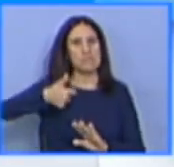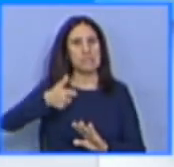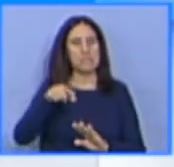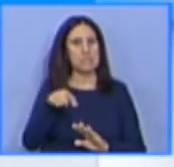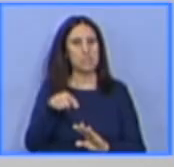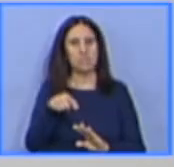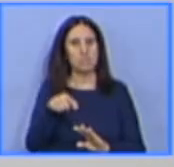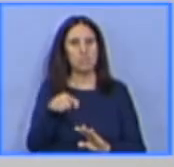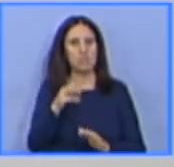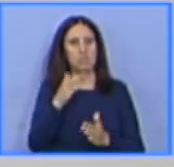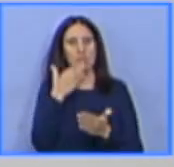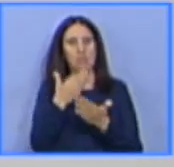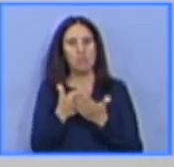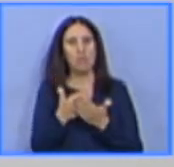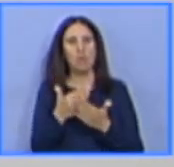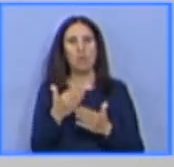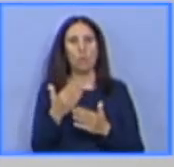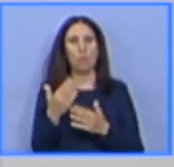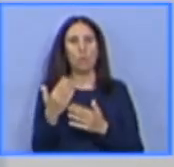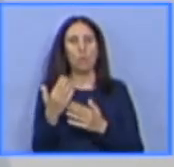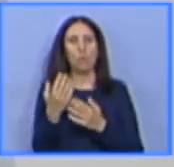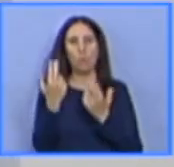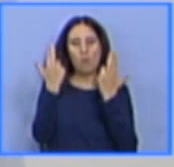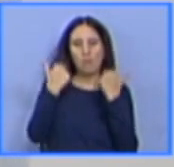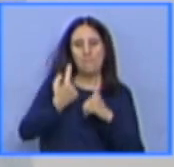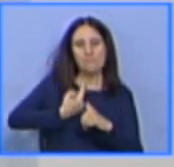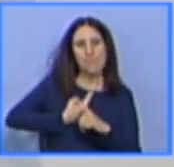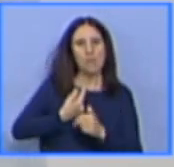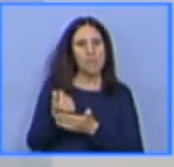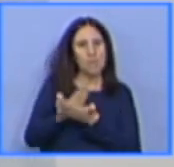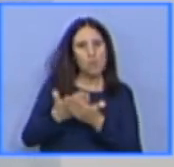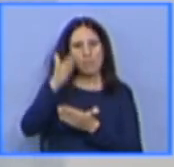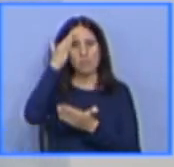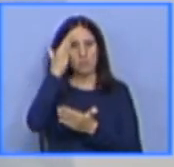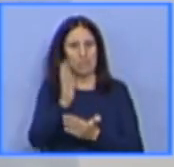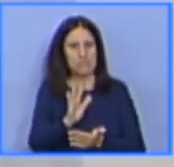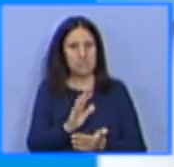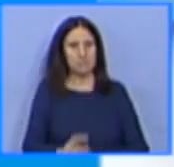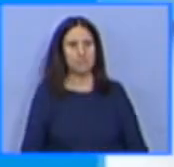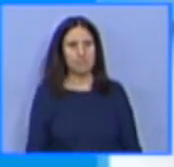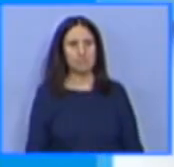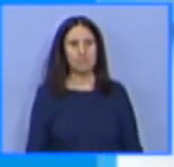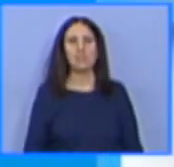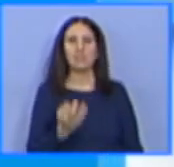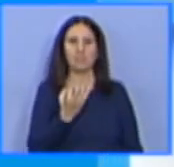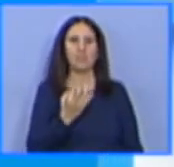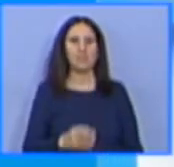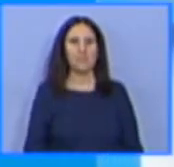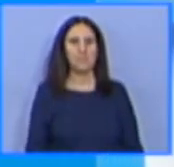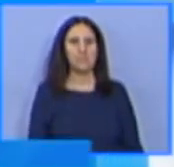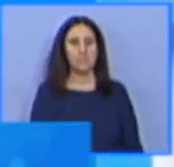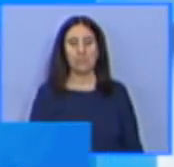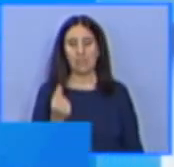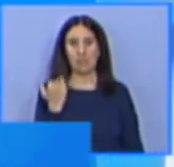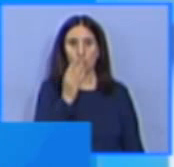que não se submeta ou fique instrumentalizado por questões económicas ou ideológicas, não é? Exatamente. Reiterando o que disse